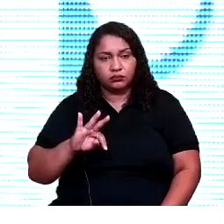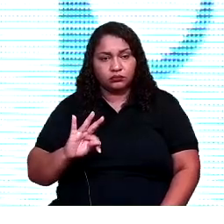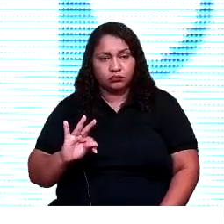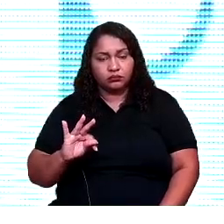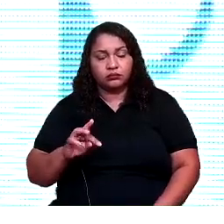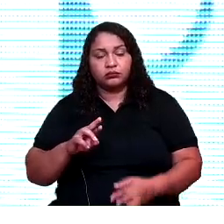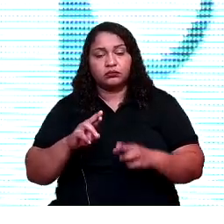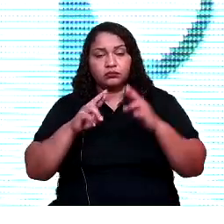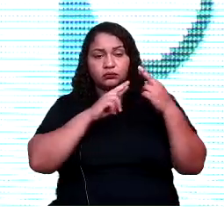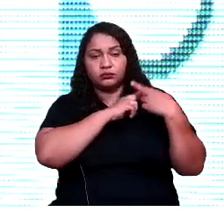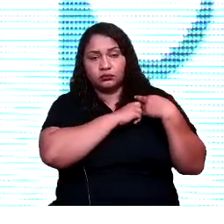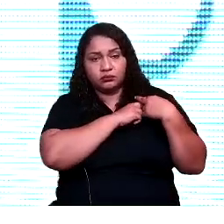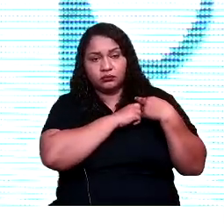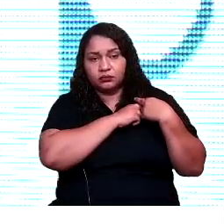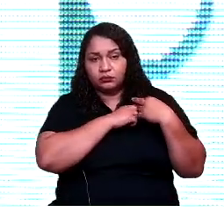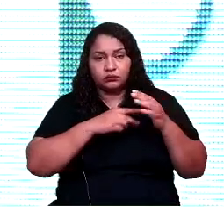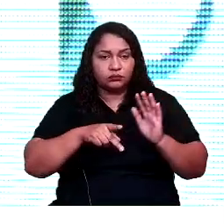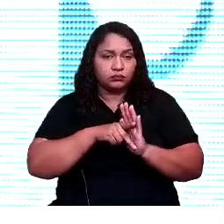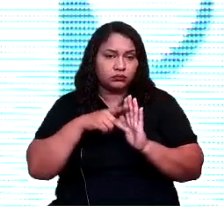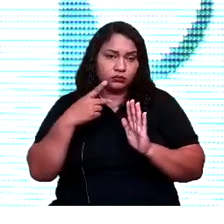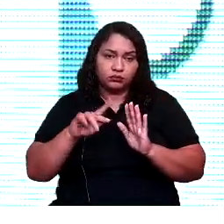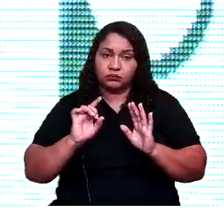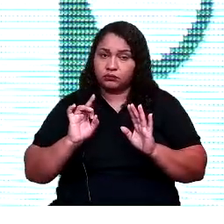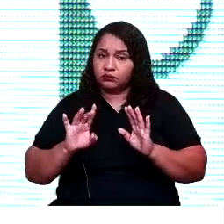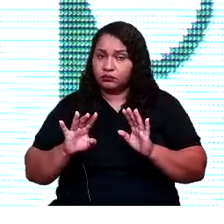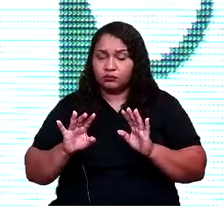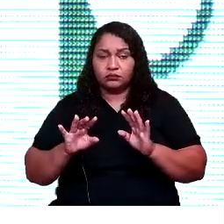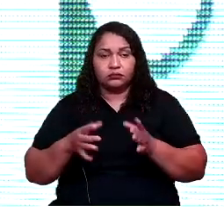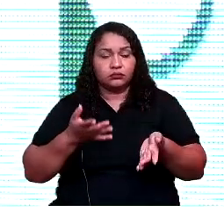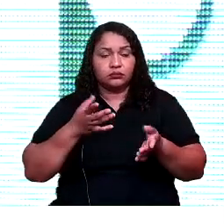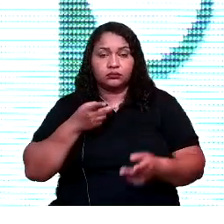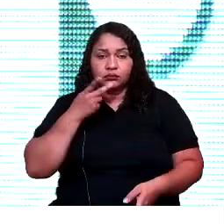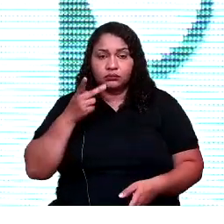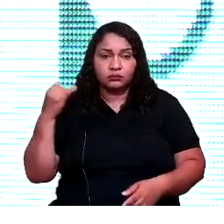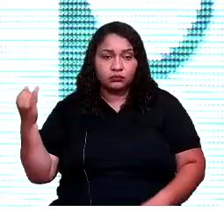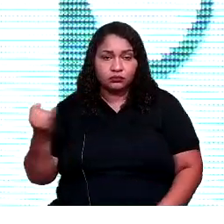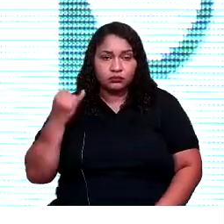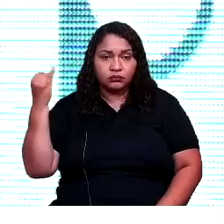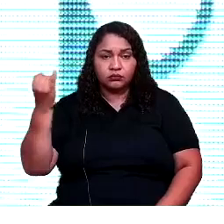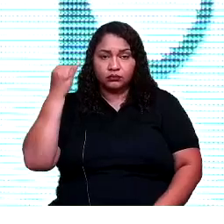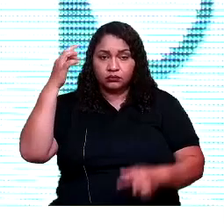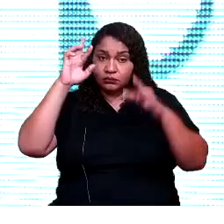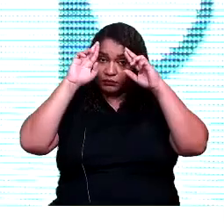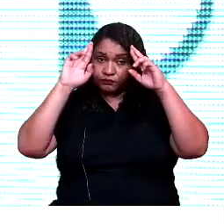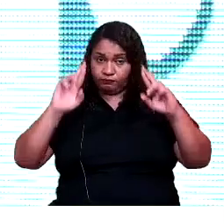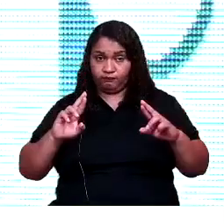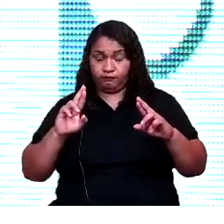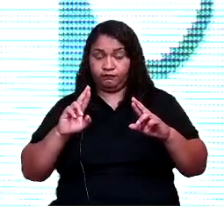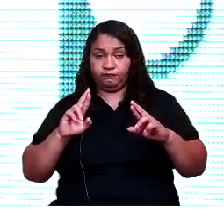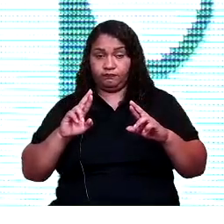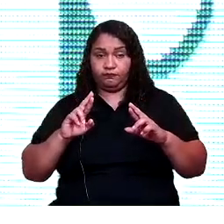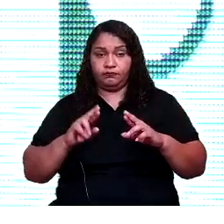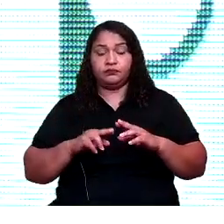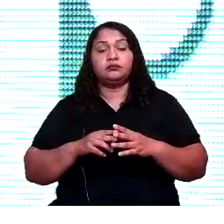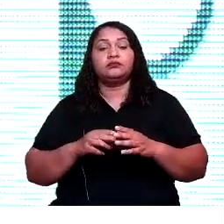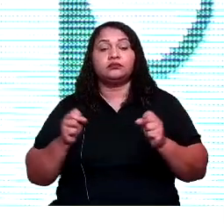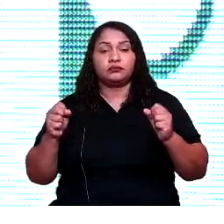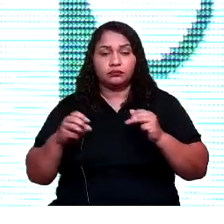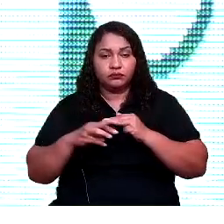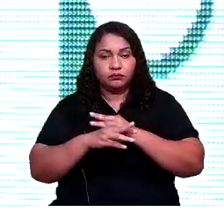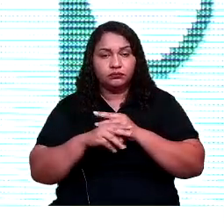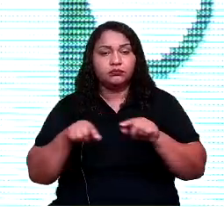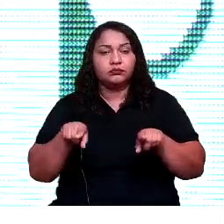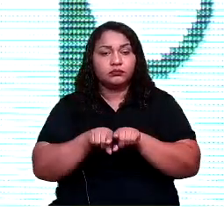é uma responsabilidade deles único Alerta que a gente faz aqui é sobre a importância de respeitar a sinalização